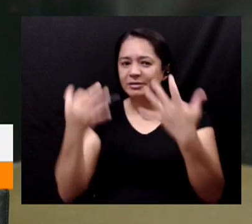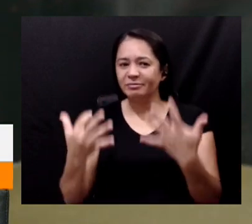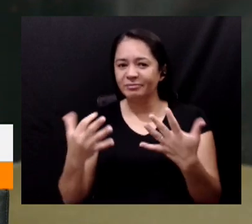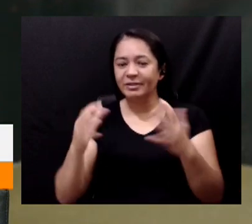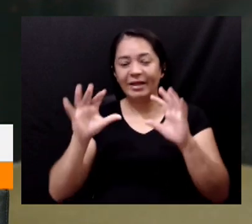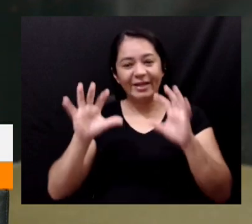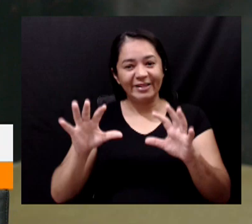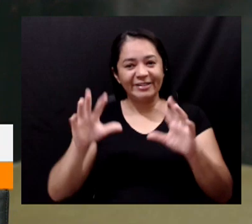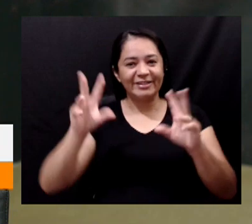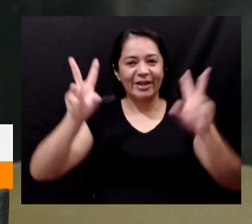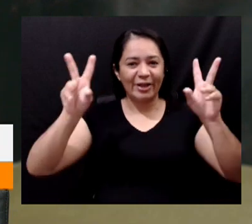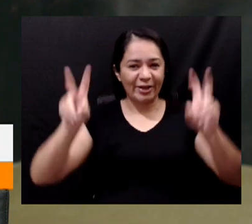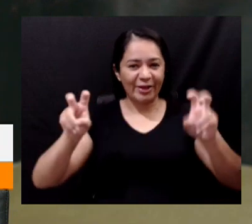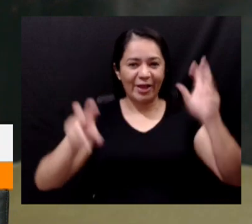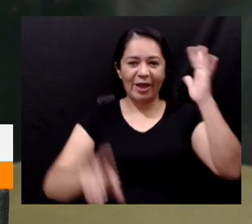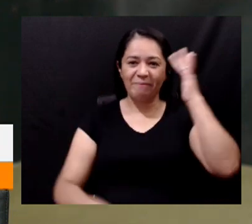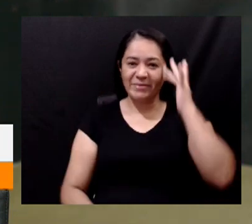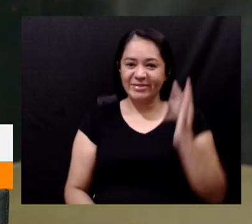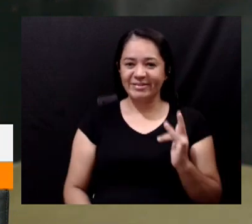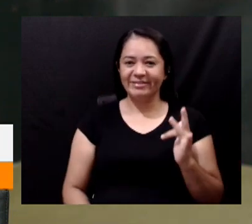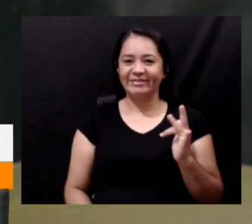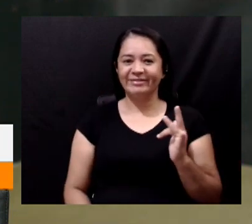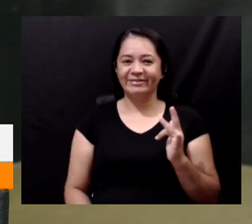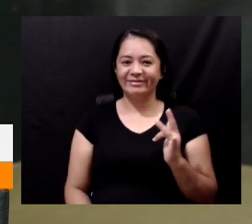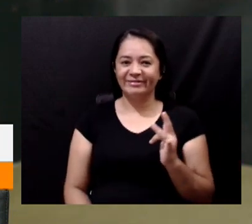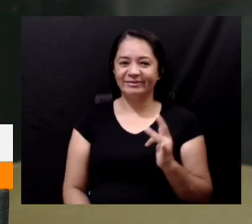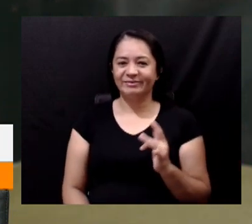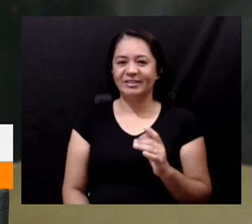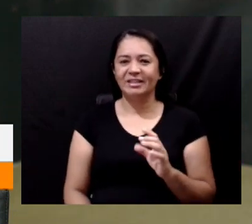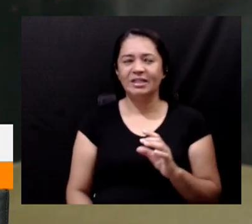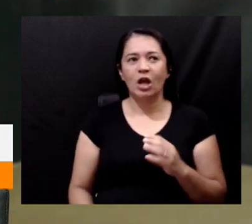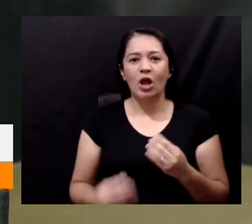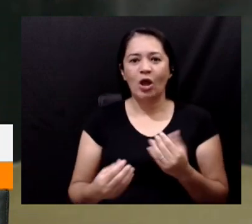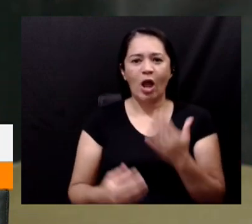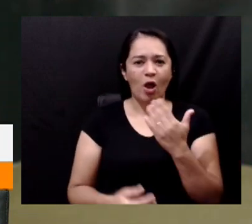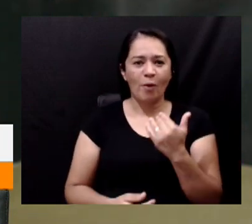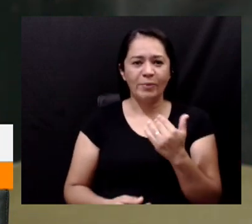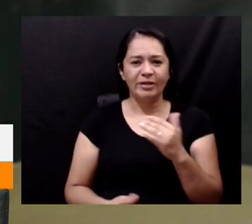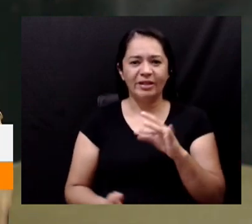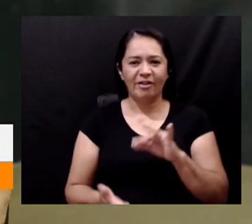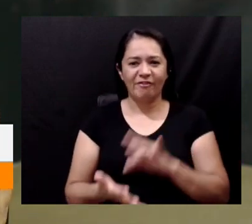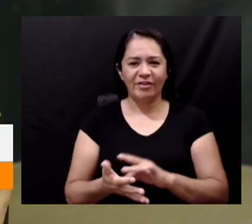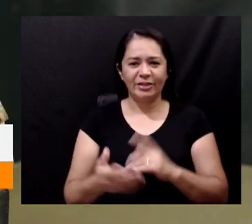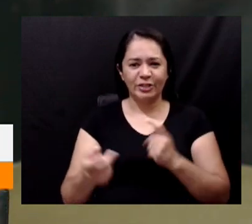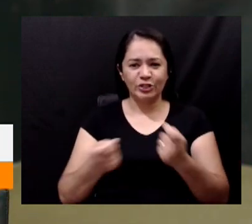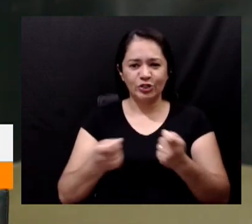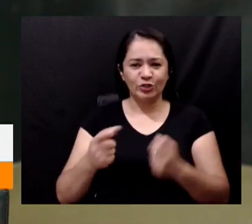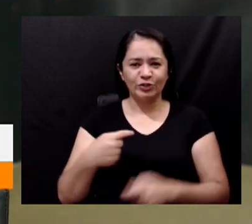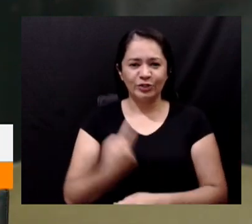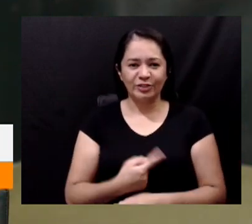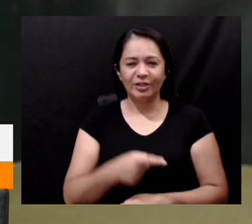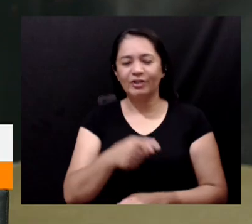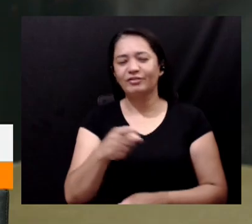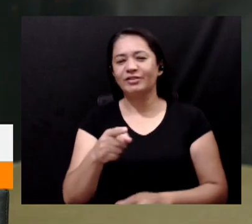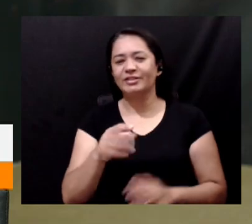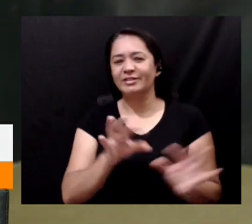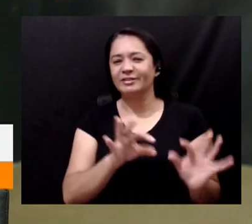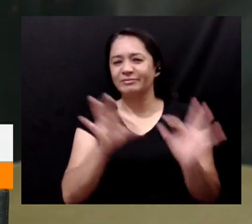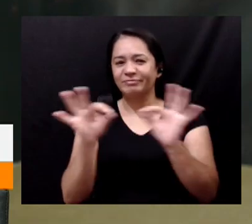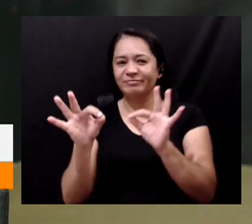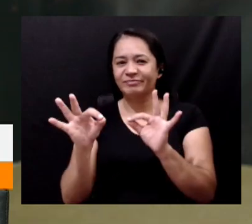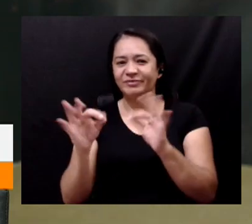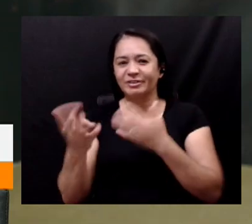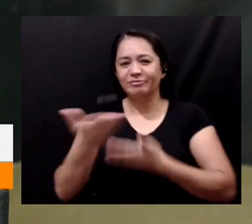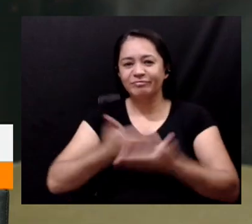tema de amanhã, né? Será que os alimentos realmente nos controlam? E você, claro, vai ficar ligadinho, você vai interagir com a gente,